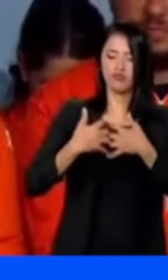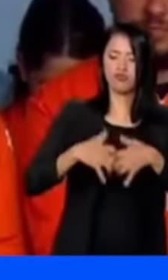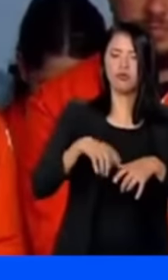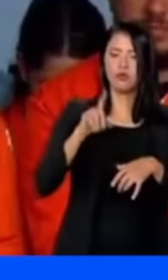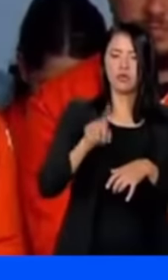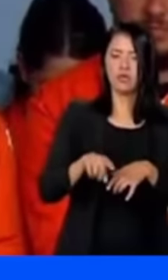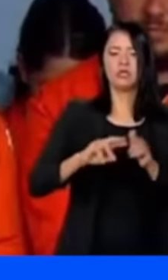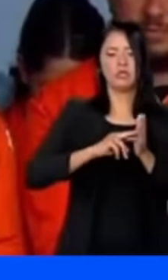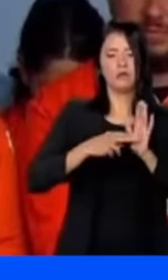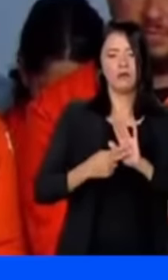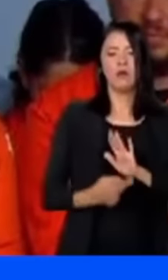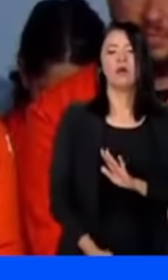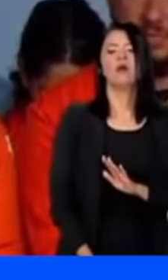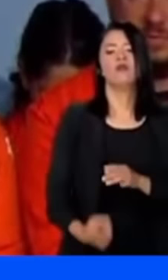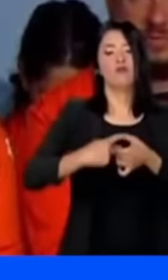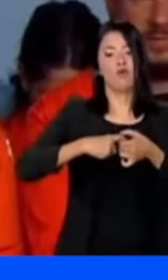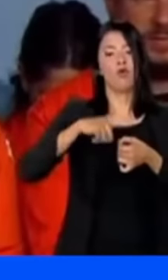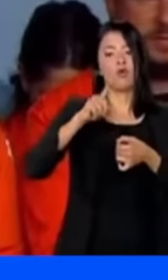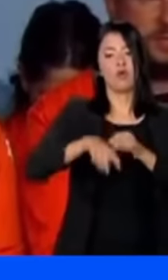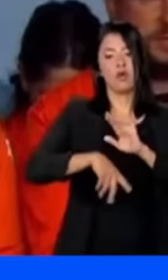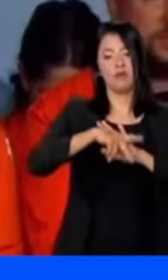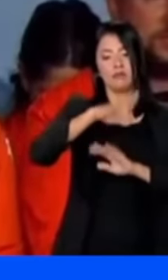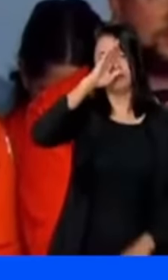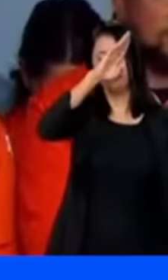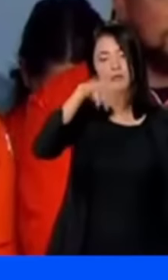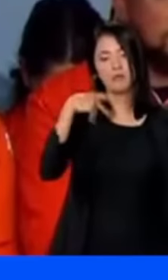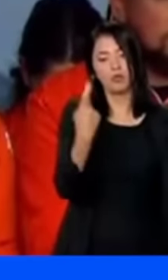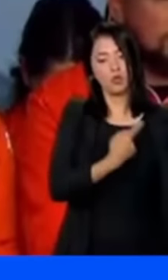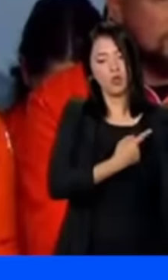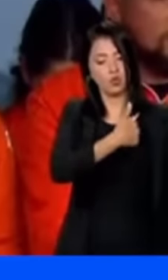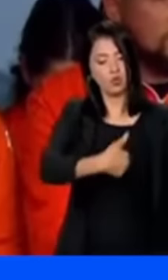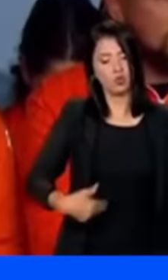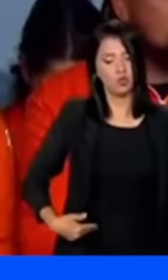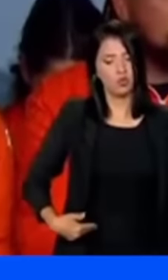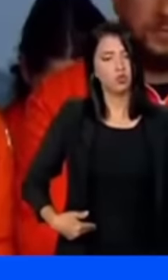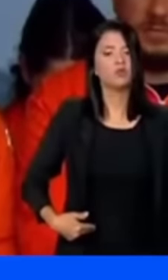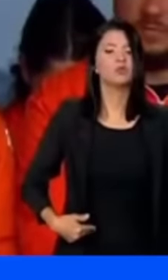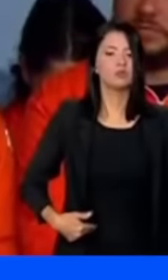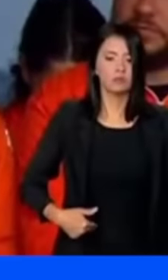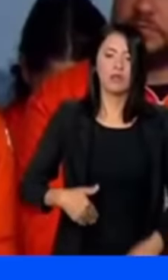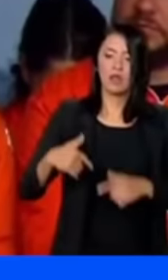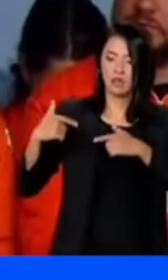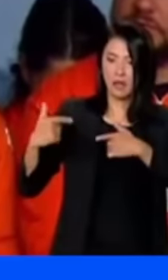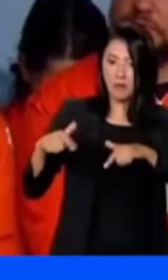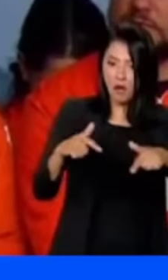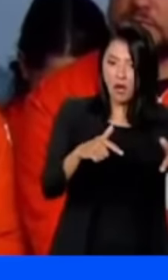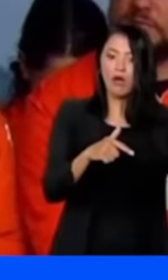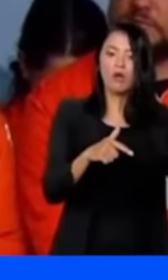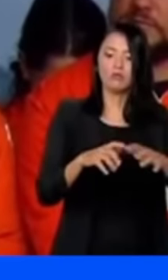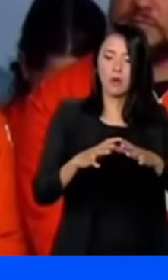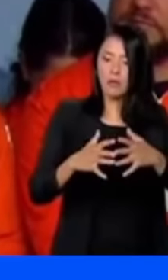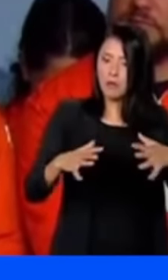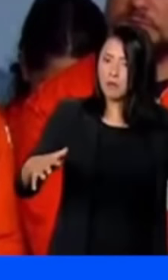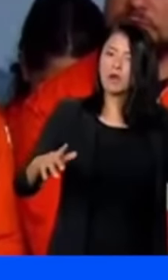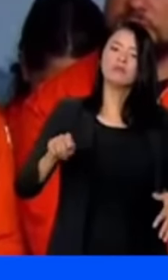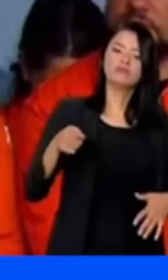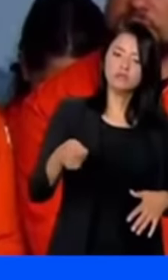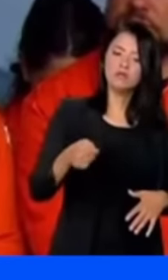o retorno do que é principal para o nosso governo: empregos. Isso é